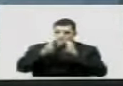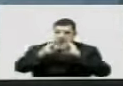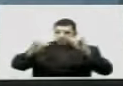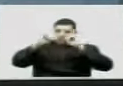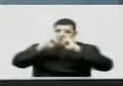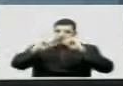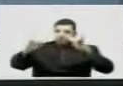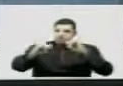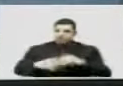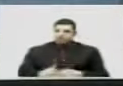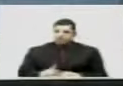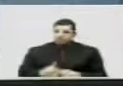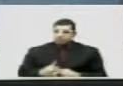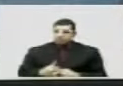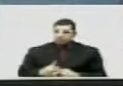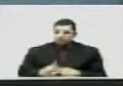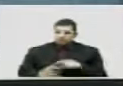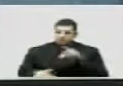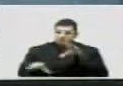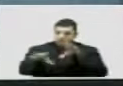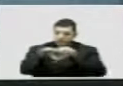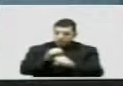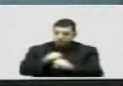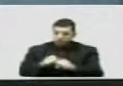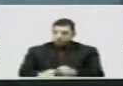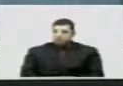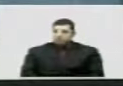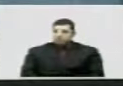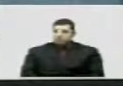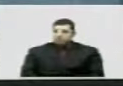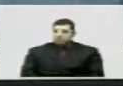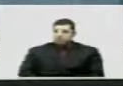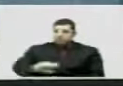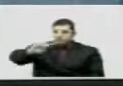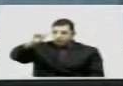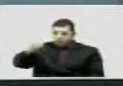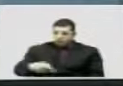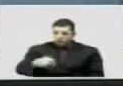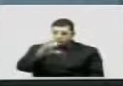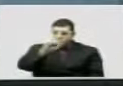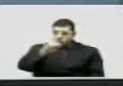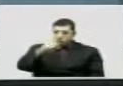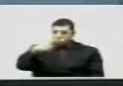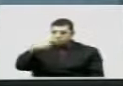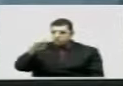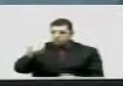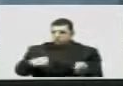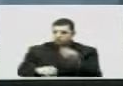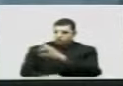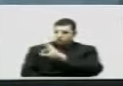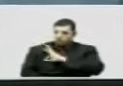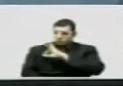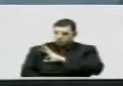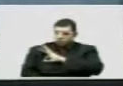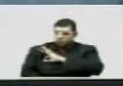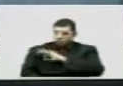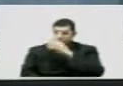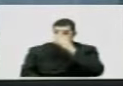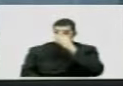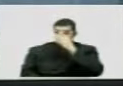anunciou a formatura dos 1.828 novos policiais